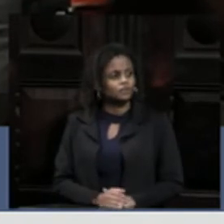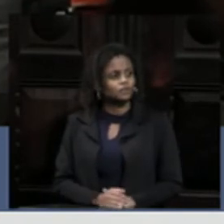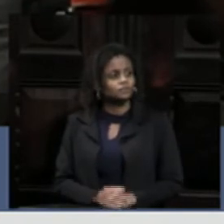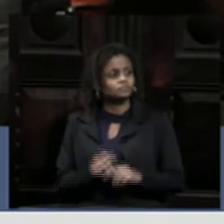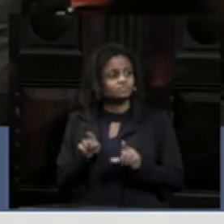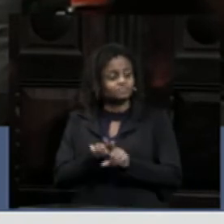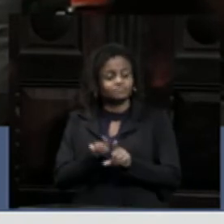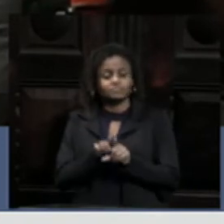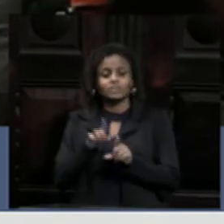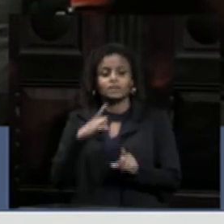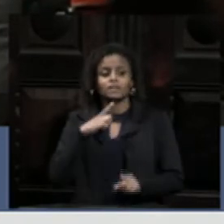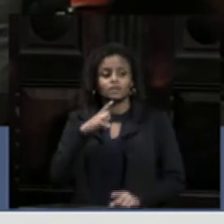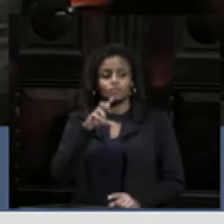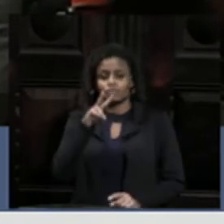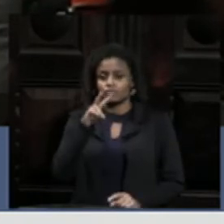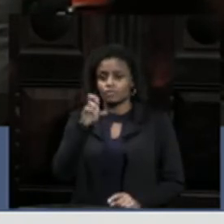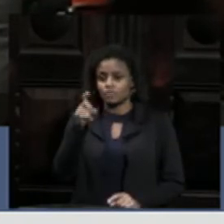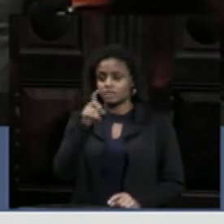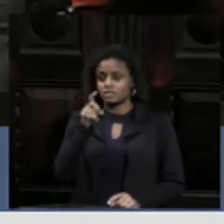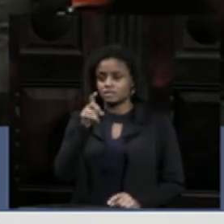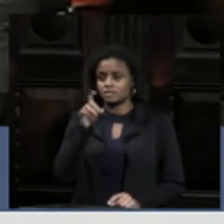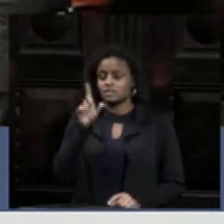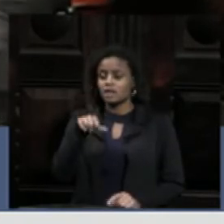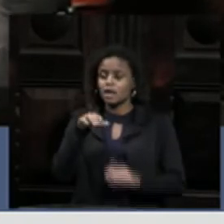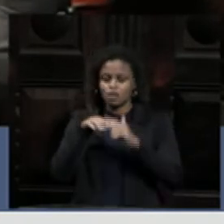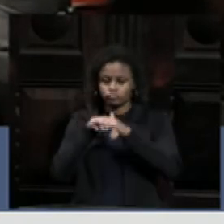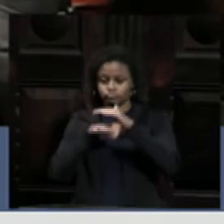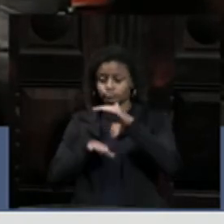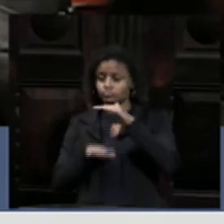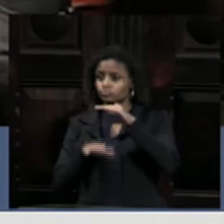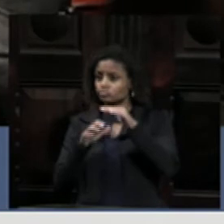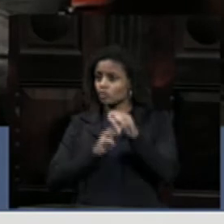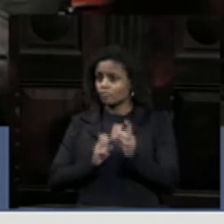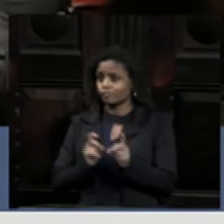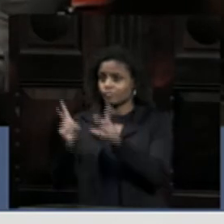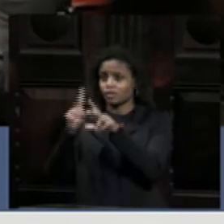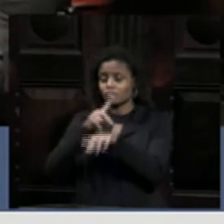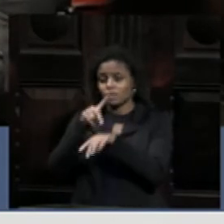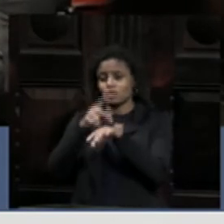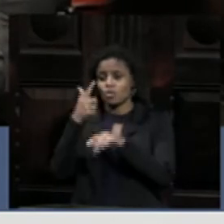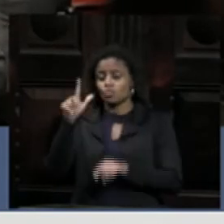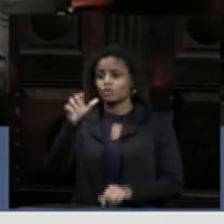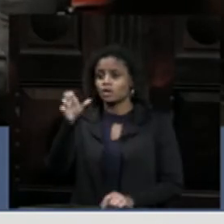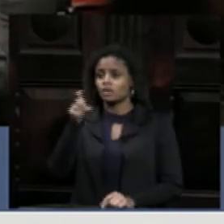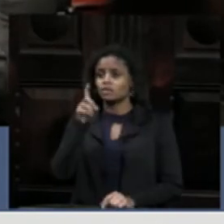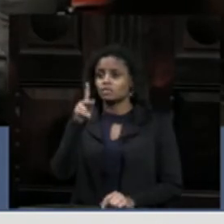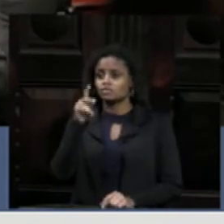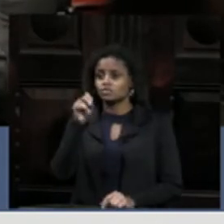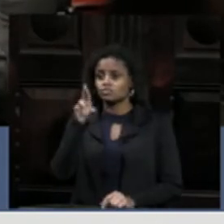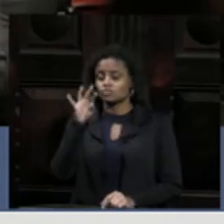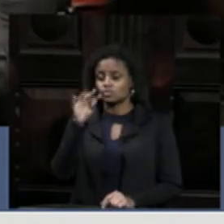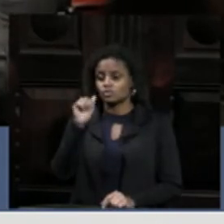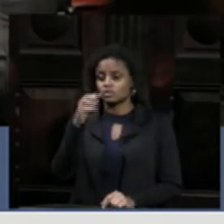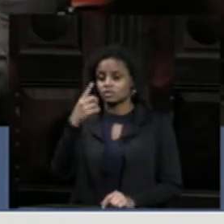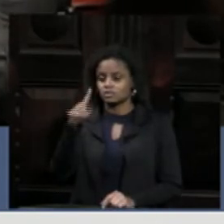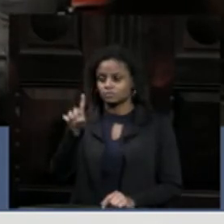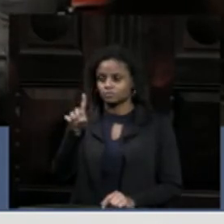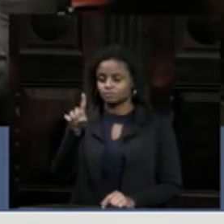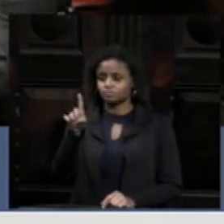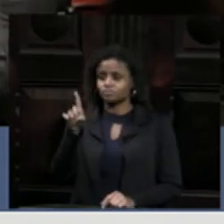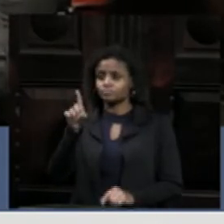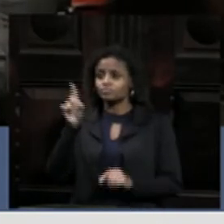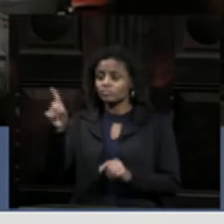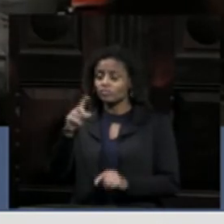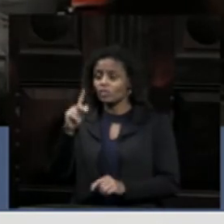Fundo de Exportação, o Rio de Janeiro recebe da União